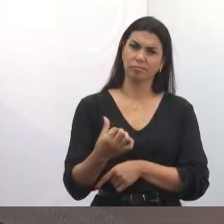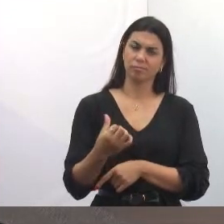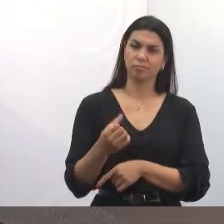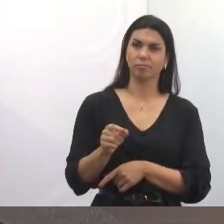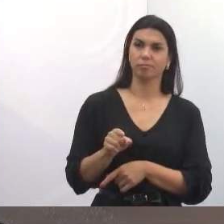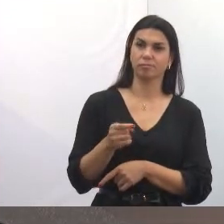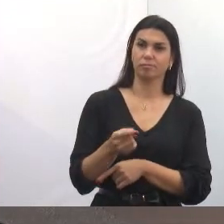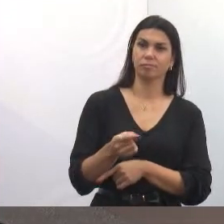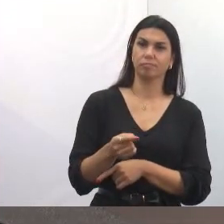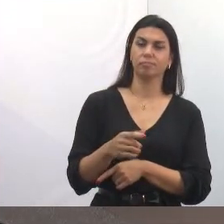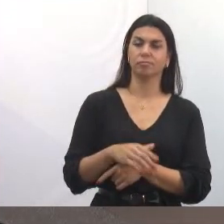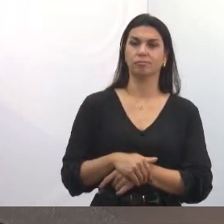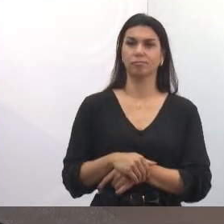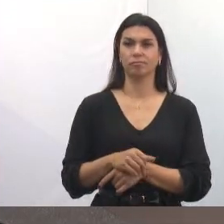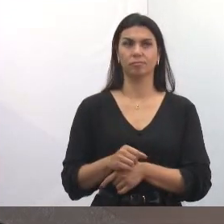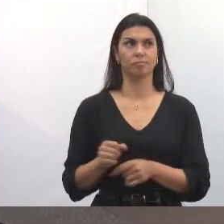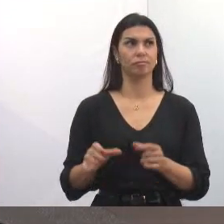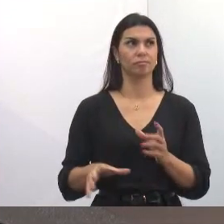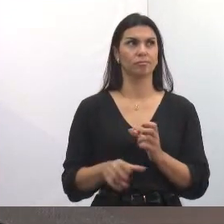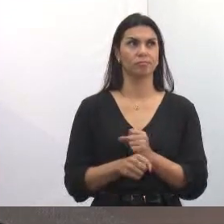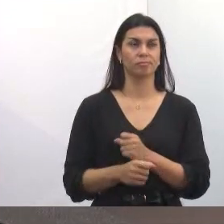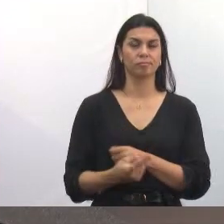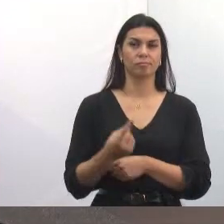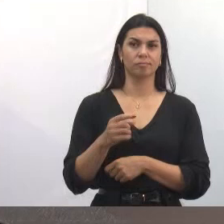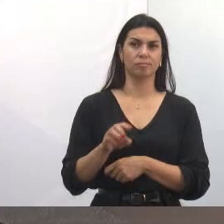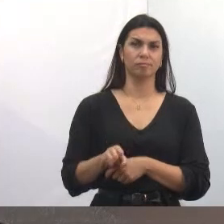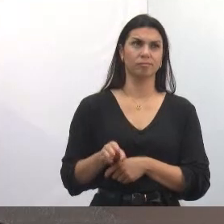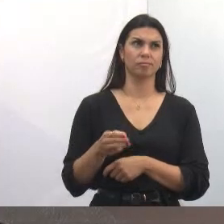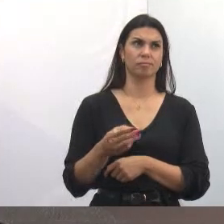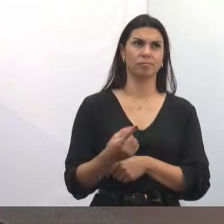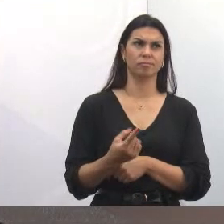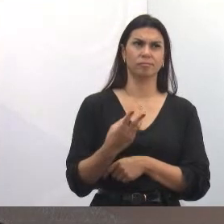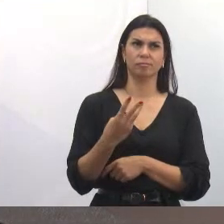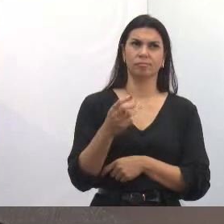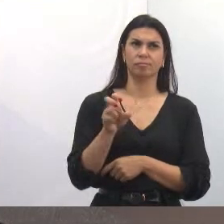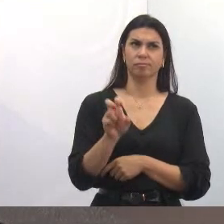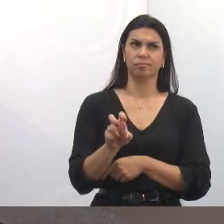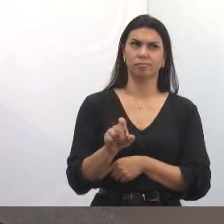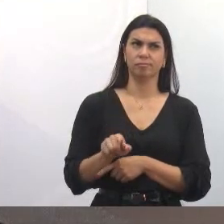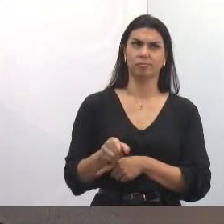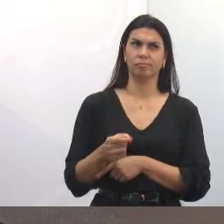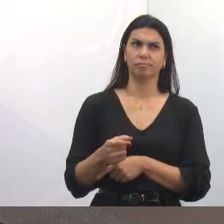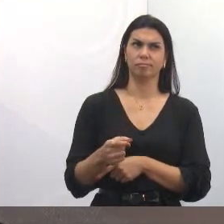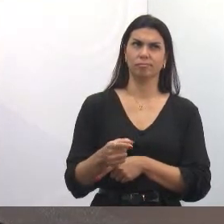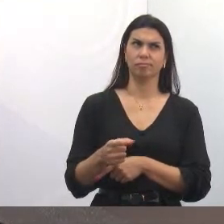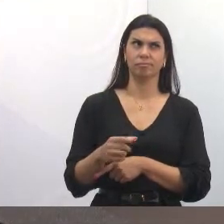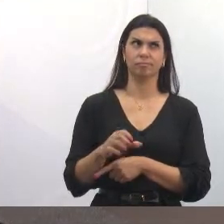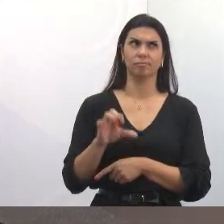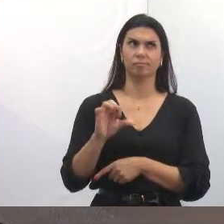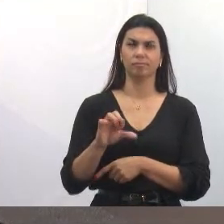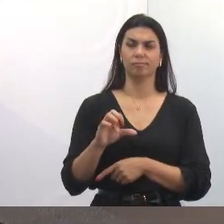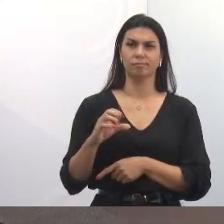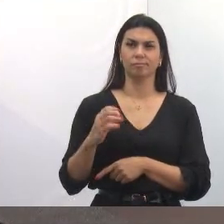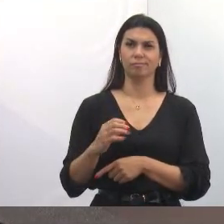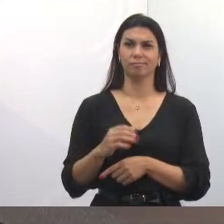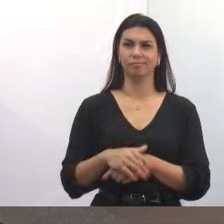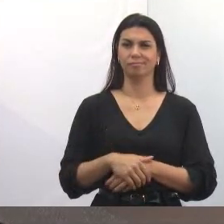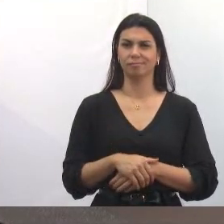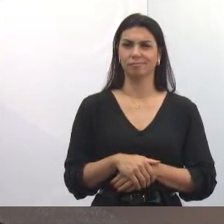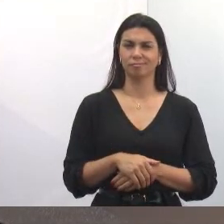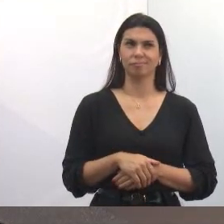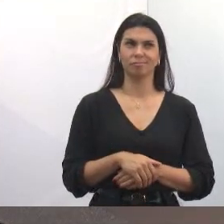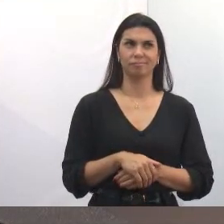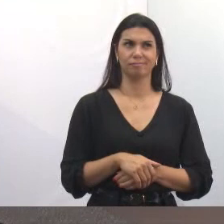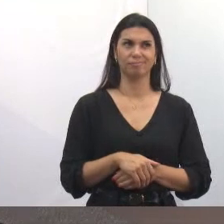R$ 58.466.012, um total de R$ 1.135.039. Qual a projeção